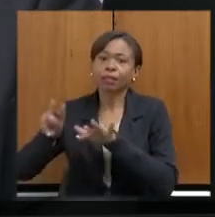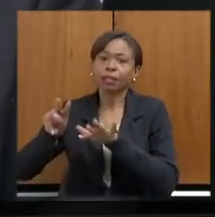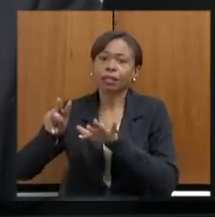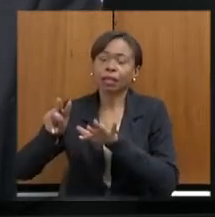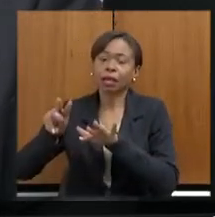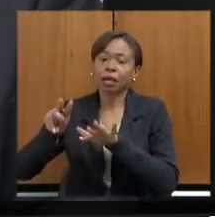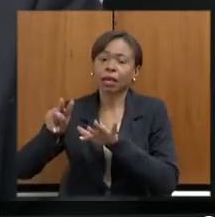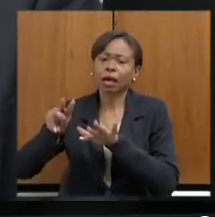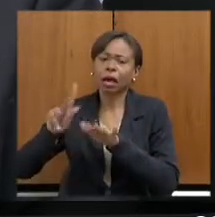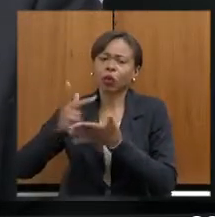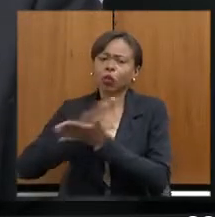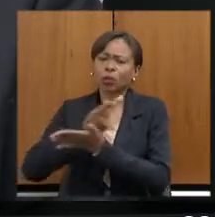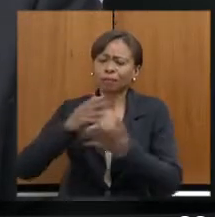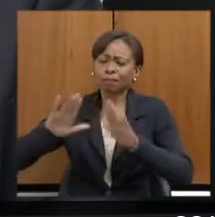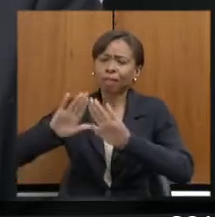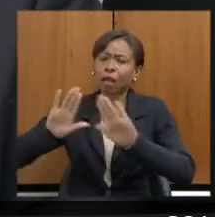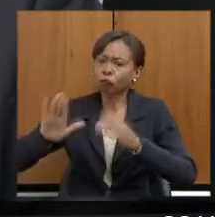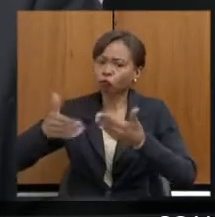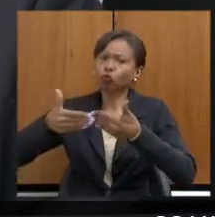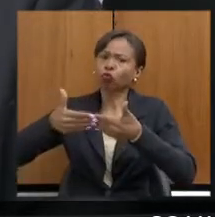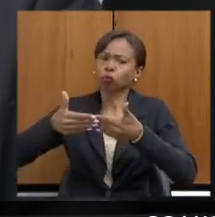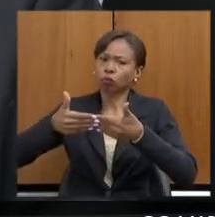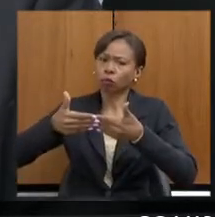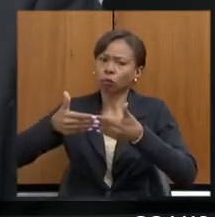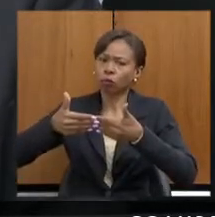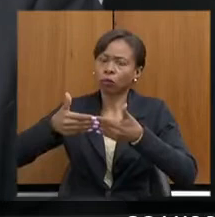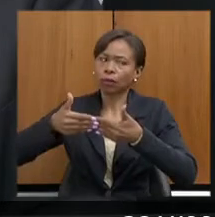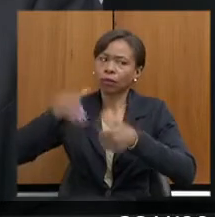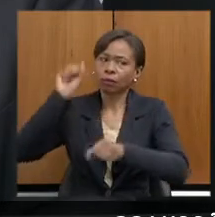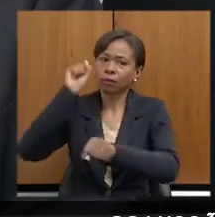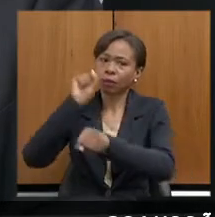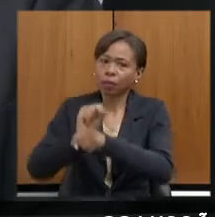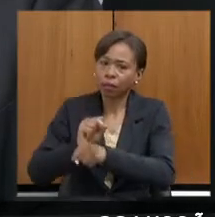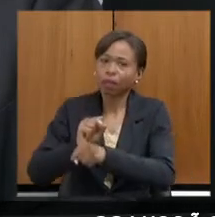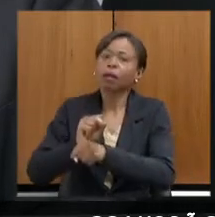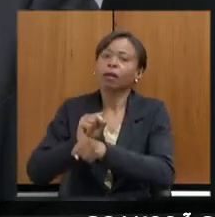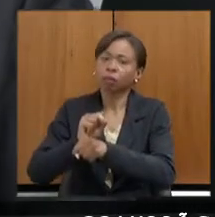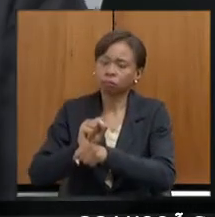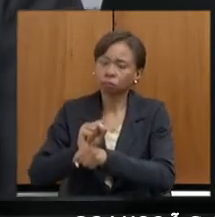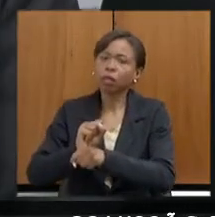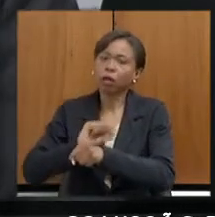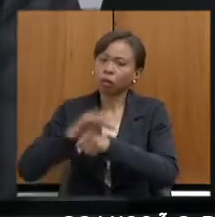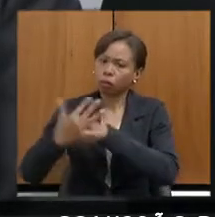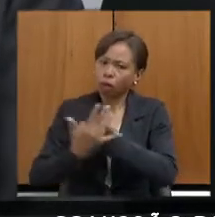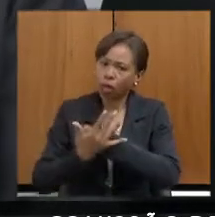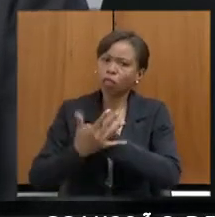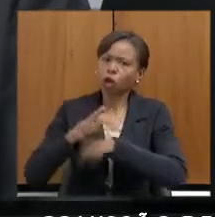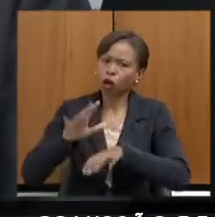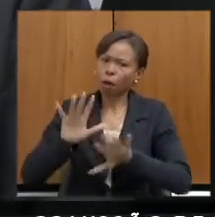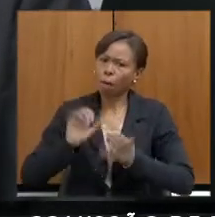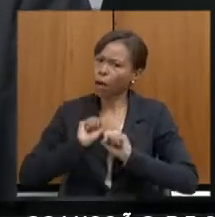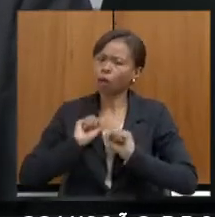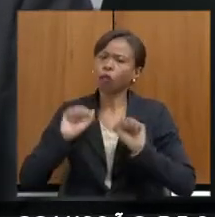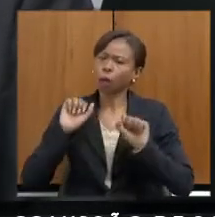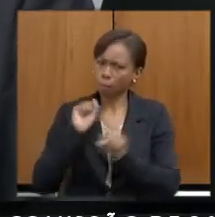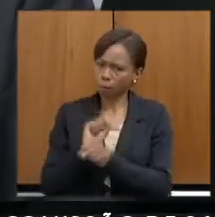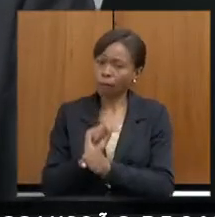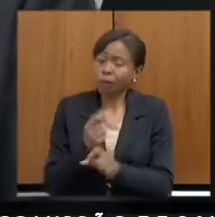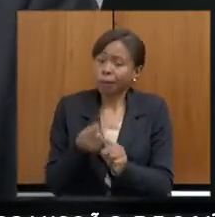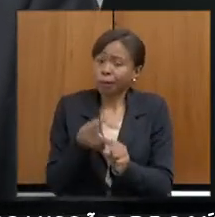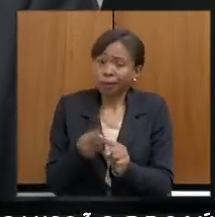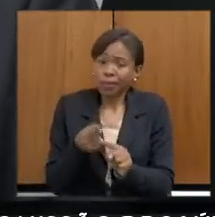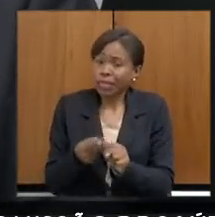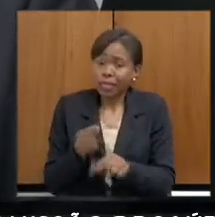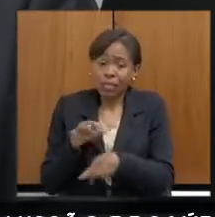fechasse e entendemos o tanto que isso foi importante para conter a doença naquele primeiro momento porque ninguém está para lidar com a doença